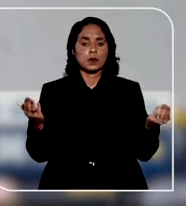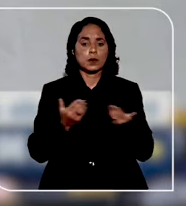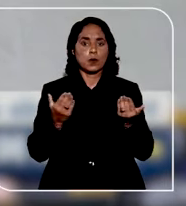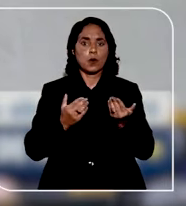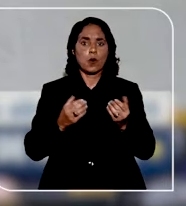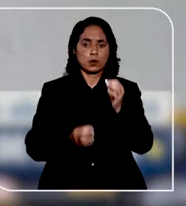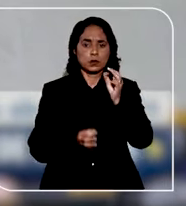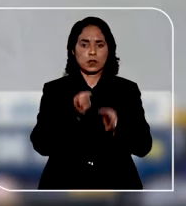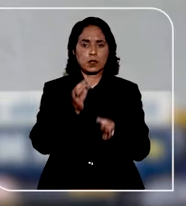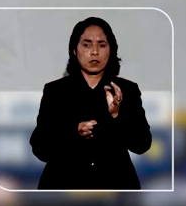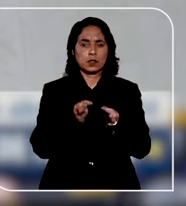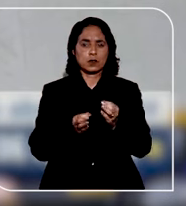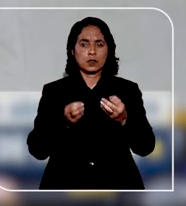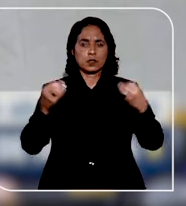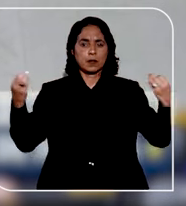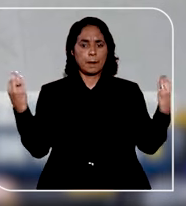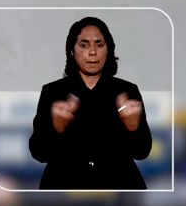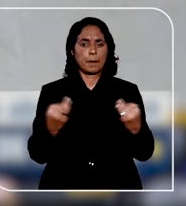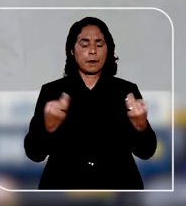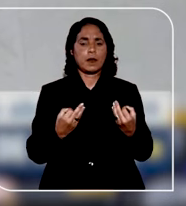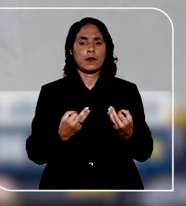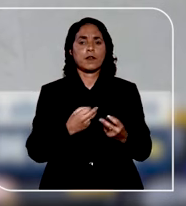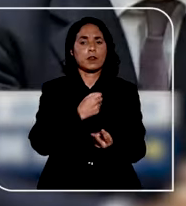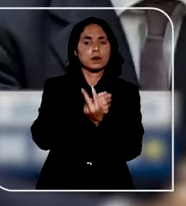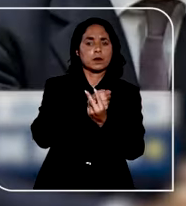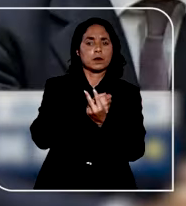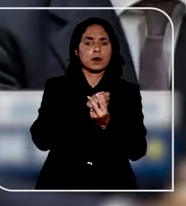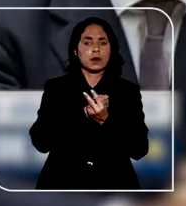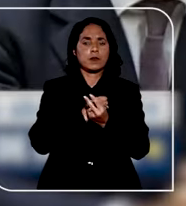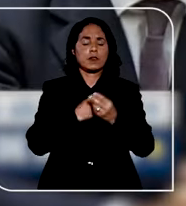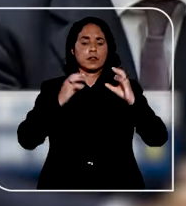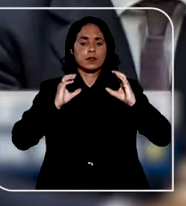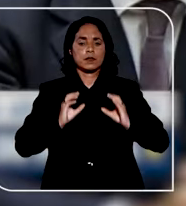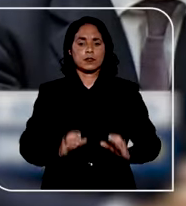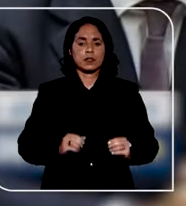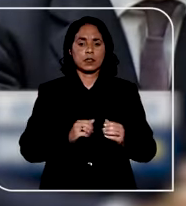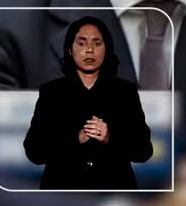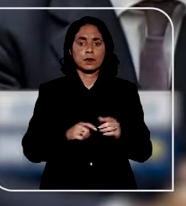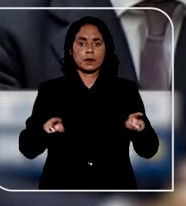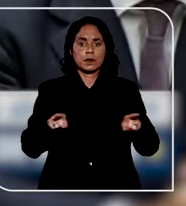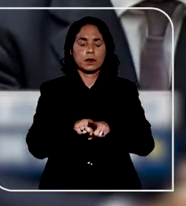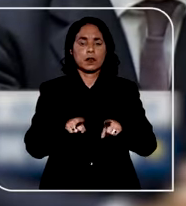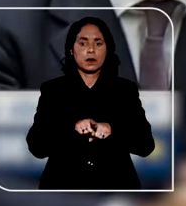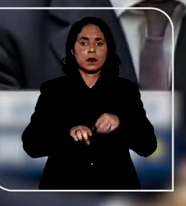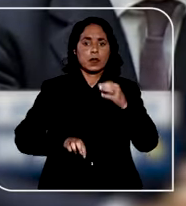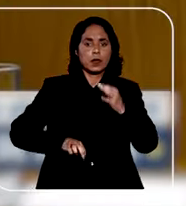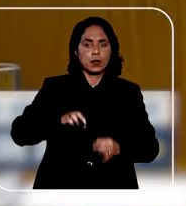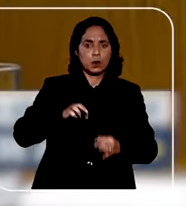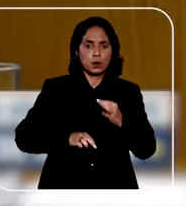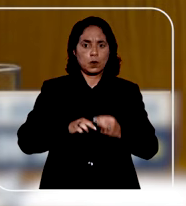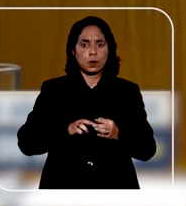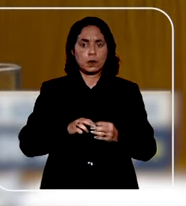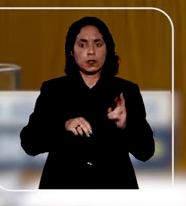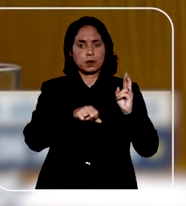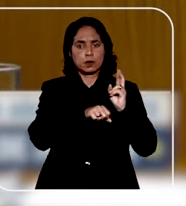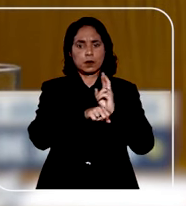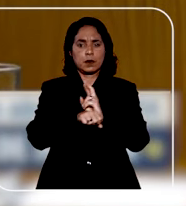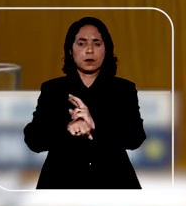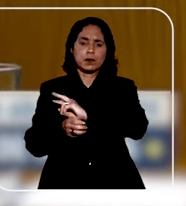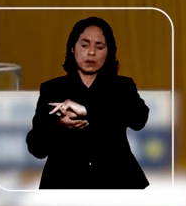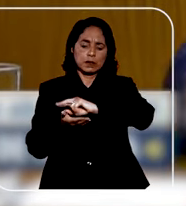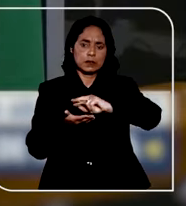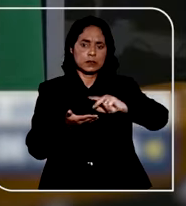Justiça ágil moderna preventiva e cidadã o Ministro do Supremo Tribunal Federal Edson faquim e representantes do